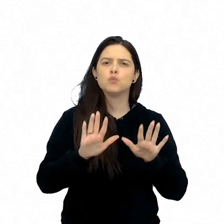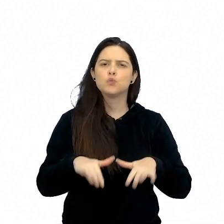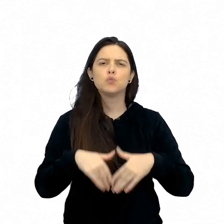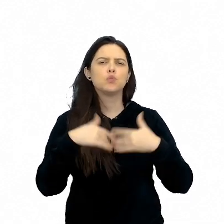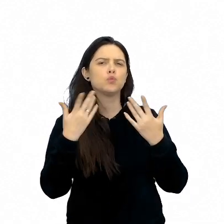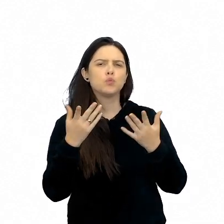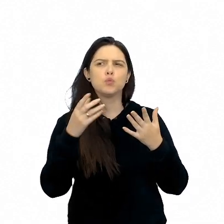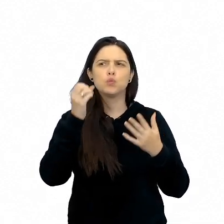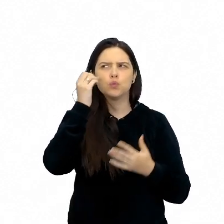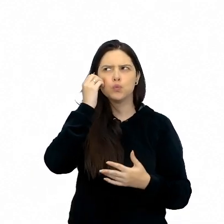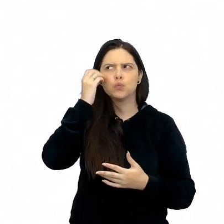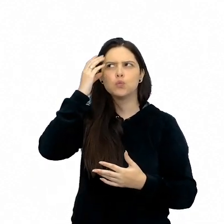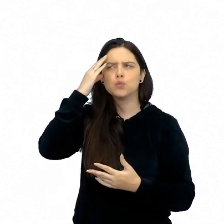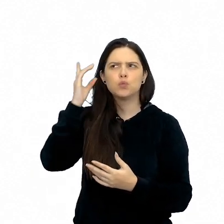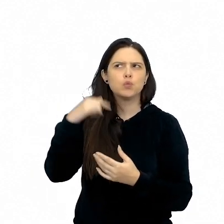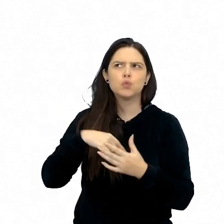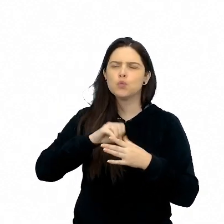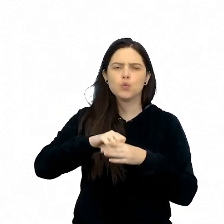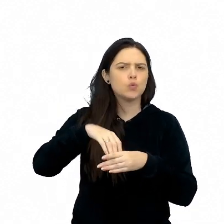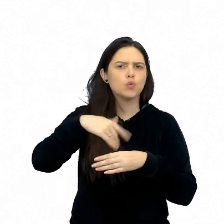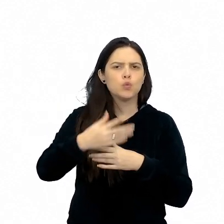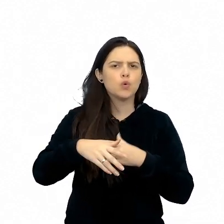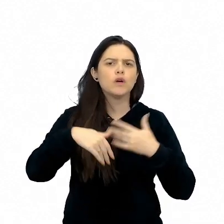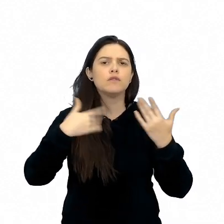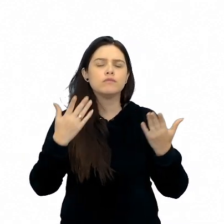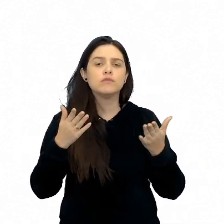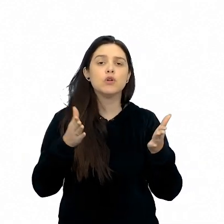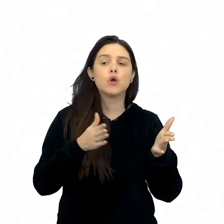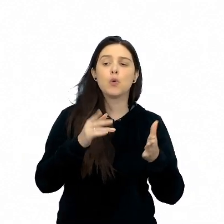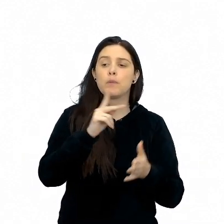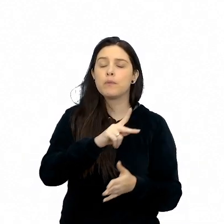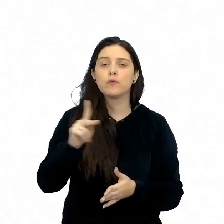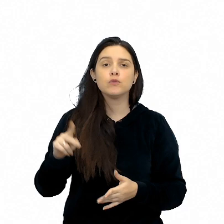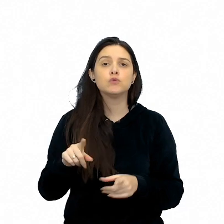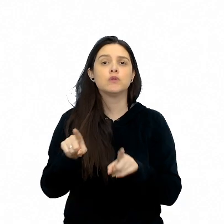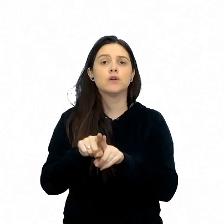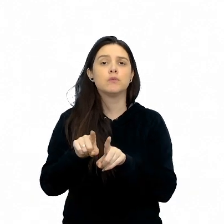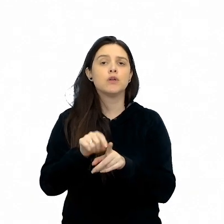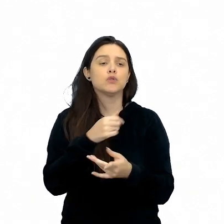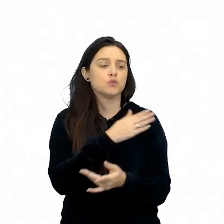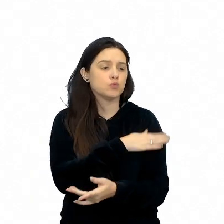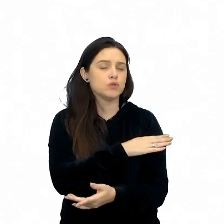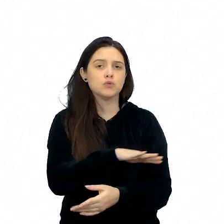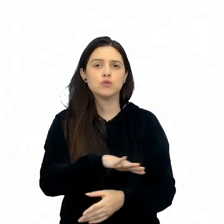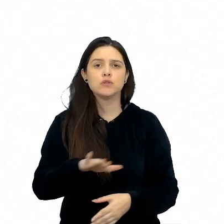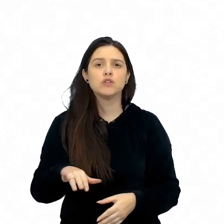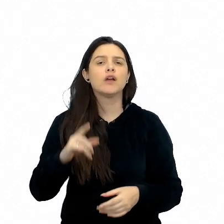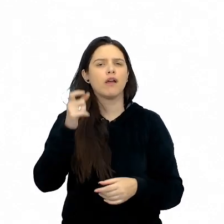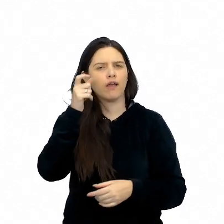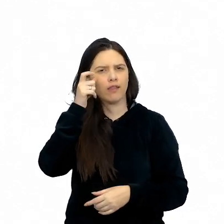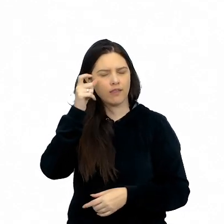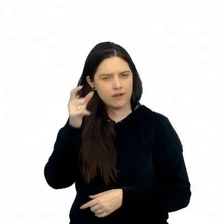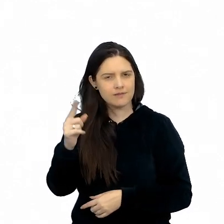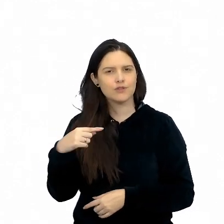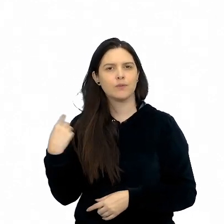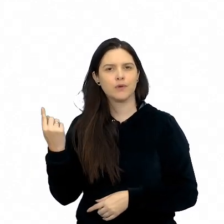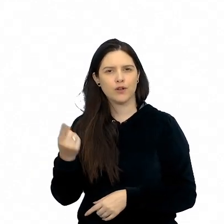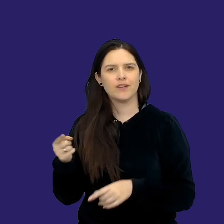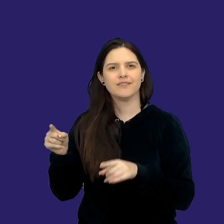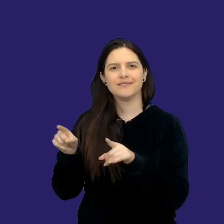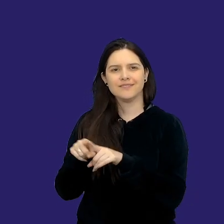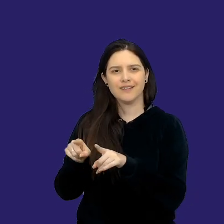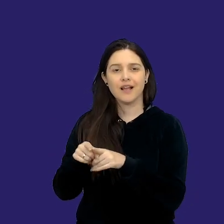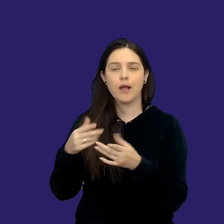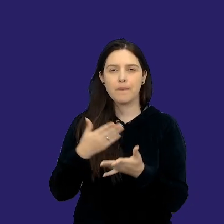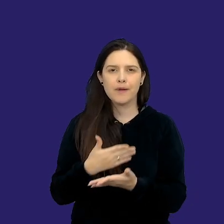esses conhecimentos do conteúdo, tanto do parte do professor, quanto a parte dos estudantes? O que seria interessante para a gente destacar no